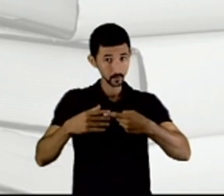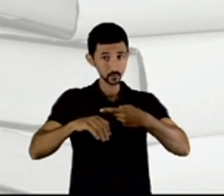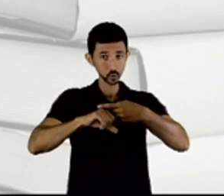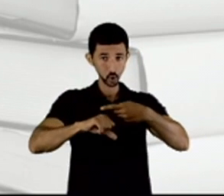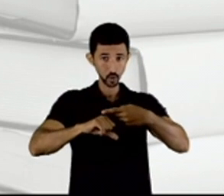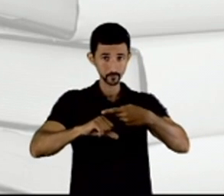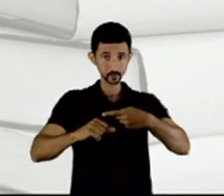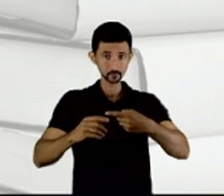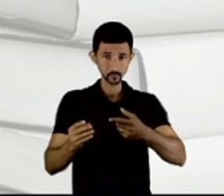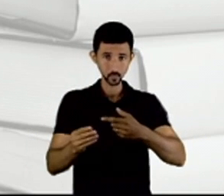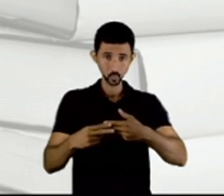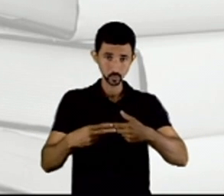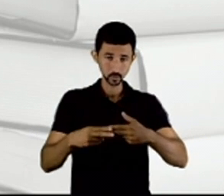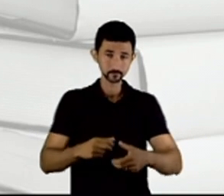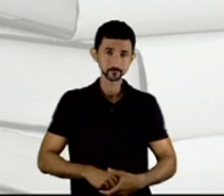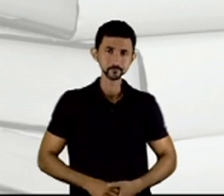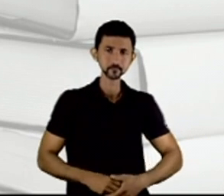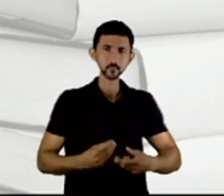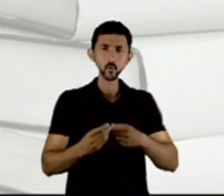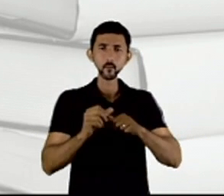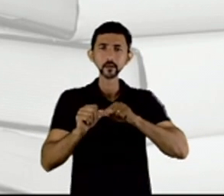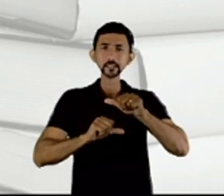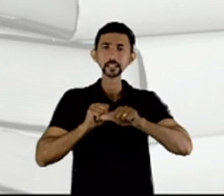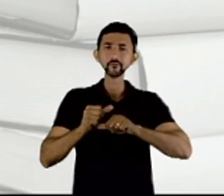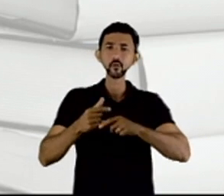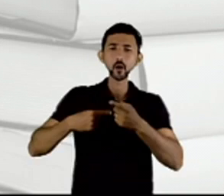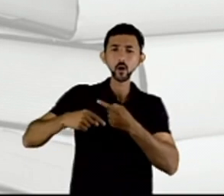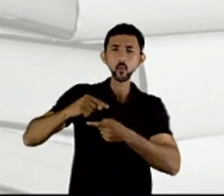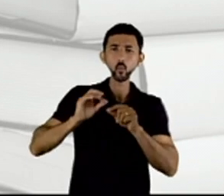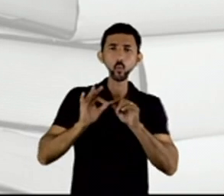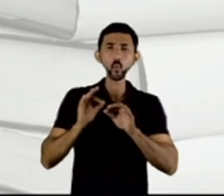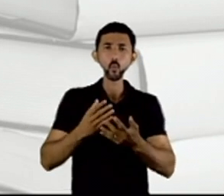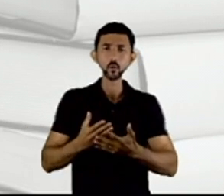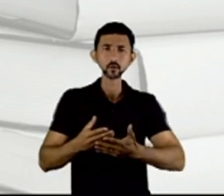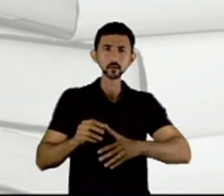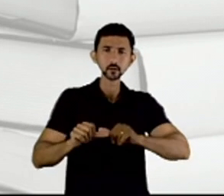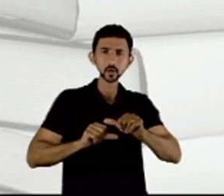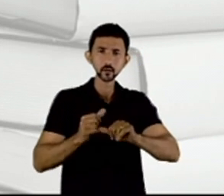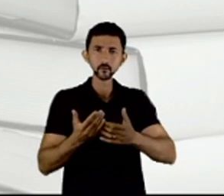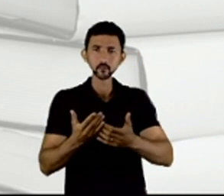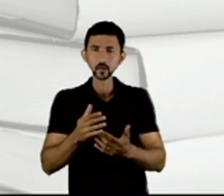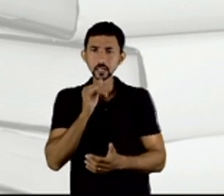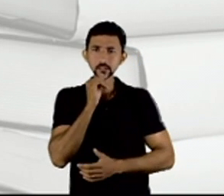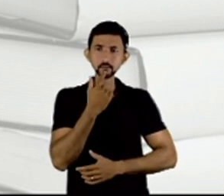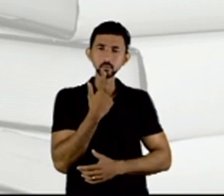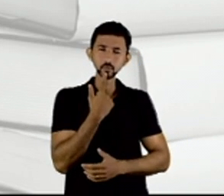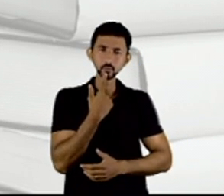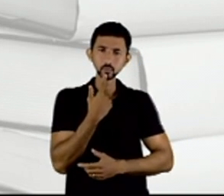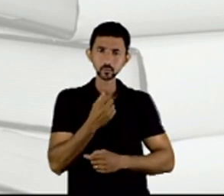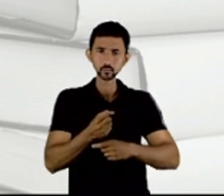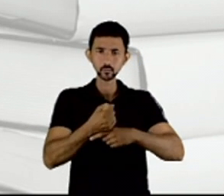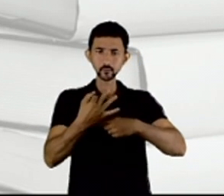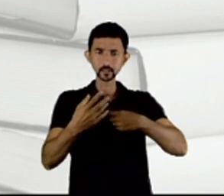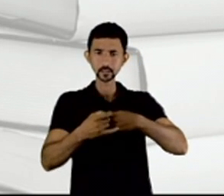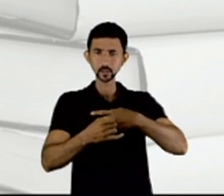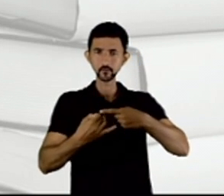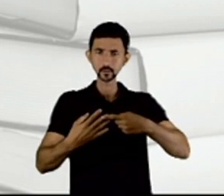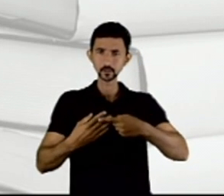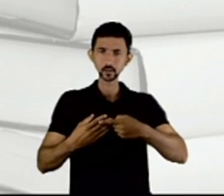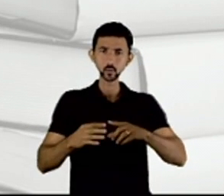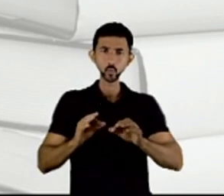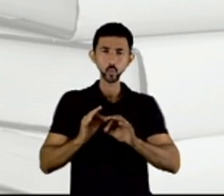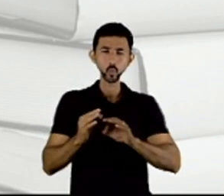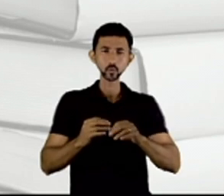situação. Mas como transformar um para o outro? Como transformar, no caso, fração geratriz em uma